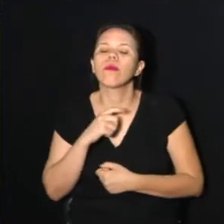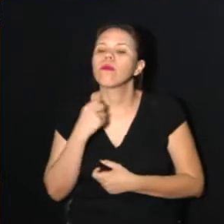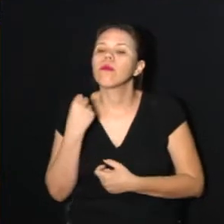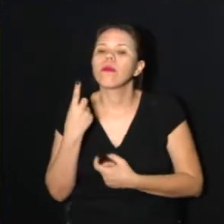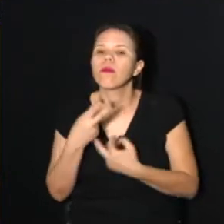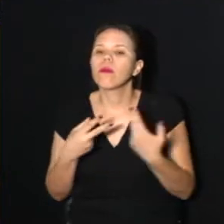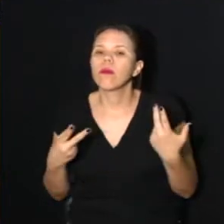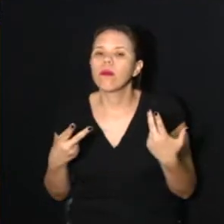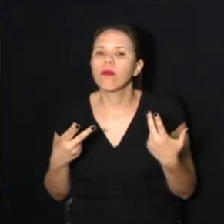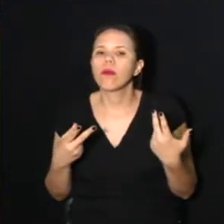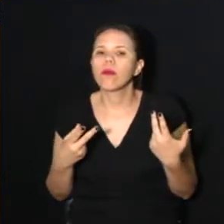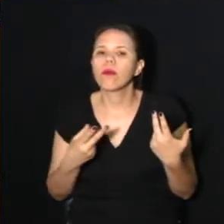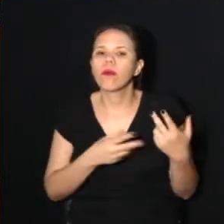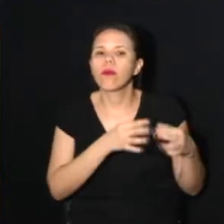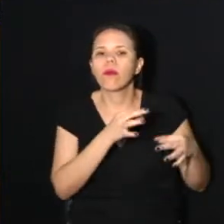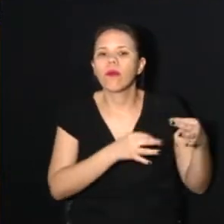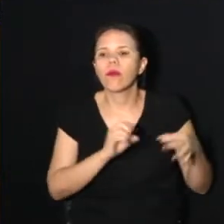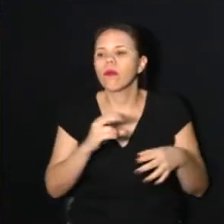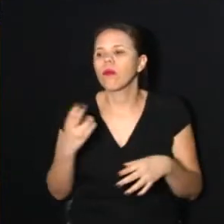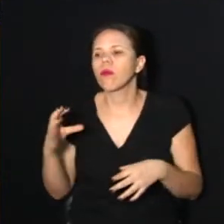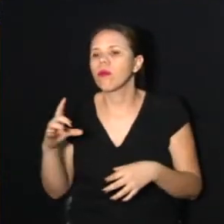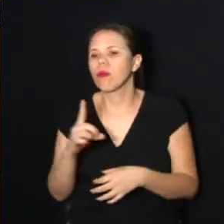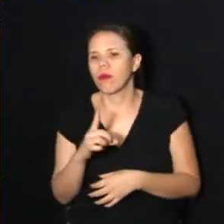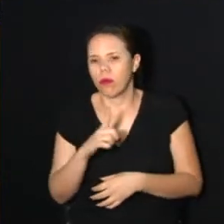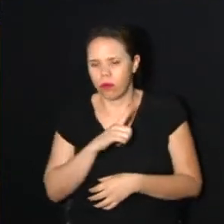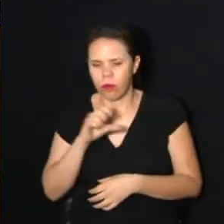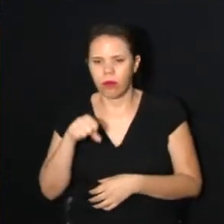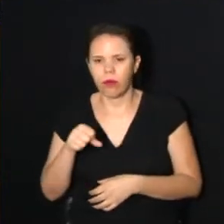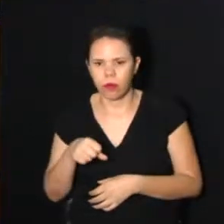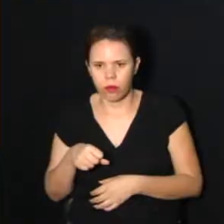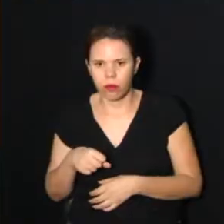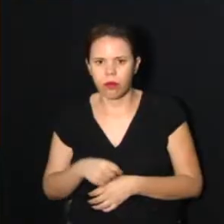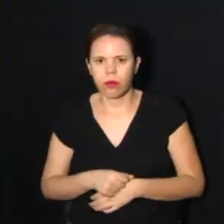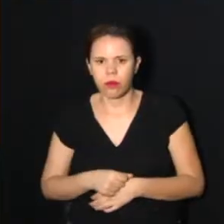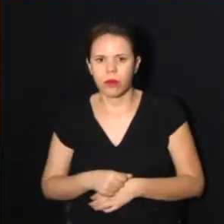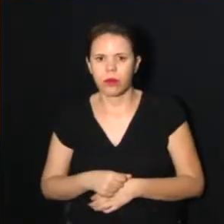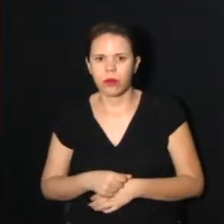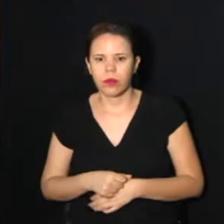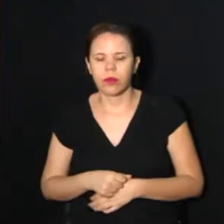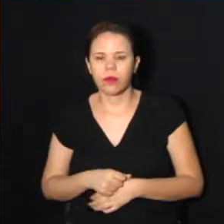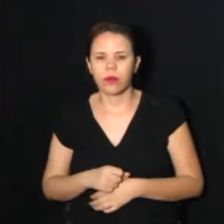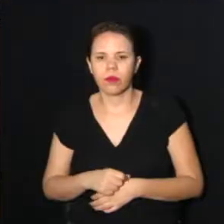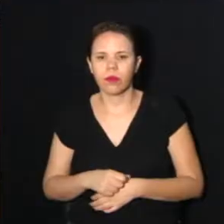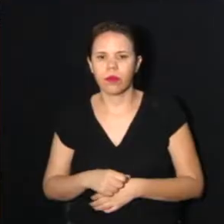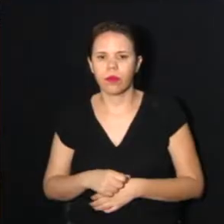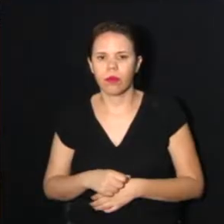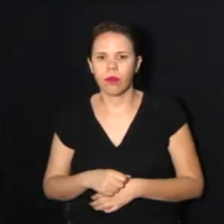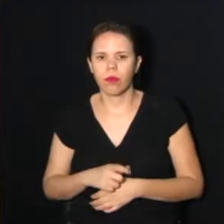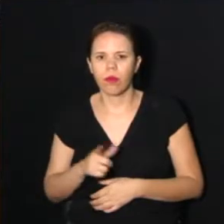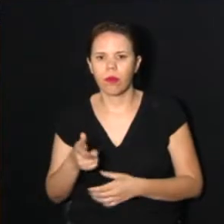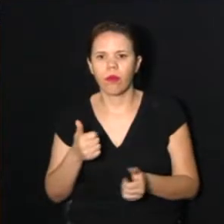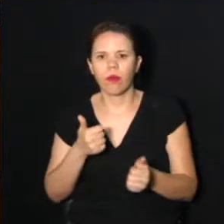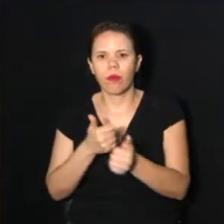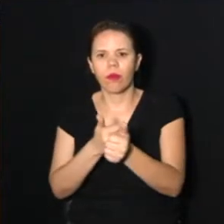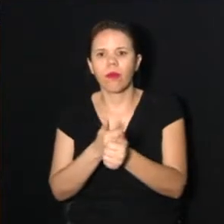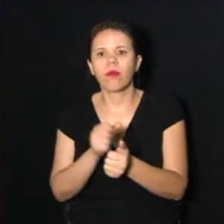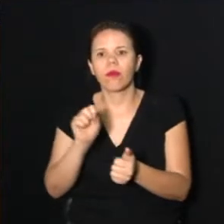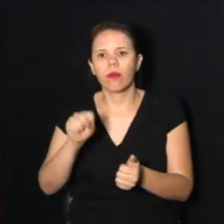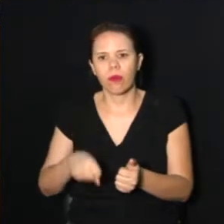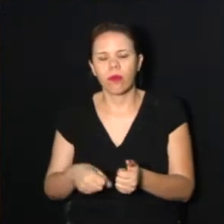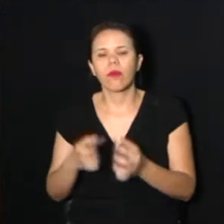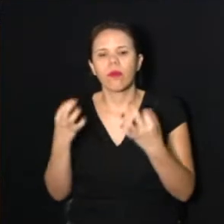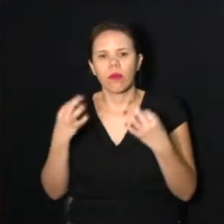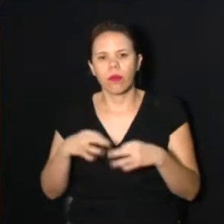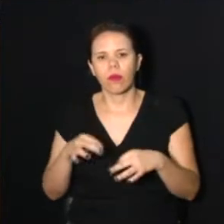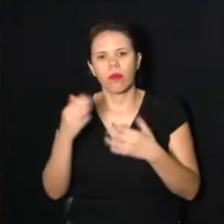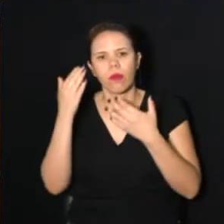parecer da Procuradoria ou da Coordenadoria. Sim, temos o parecer da Coordenadoria de Apoio às Comissões, presidente. E, nesse sentido, o senhor acompanhou o parecer? Isso, perfeito.